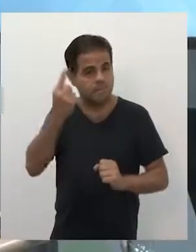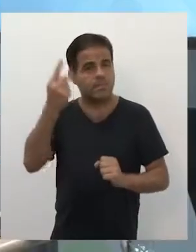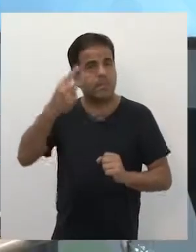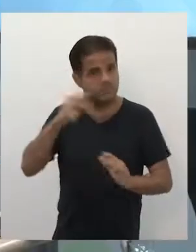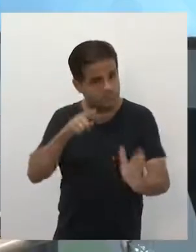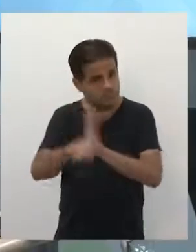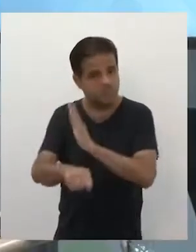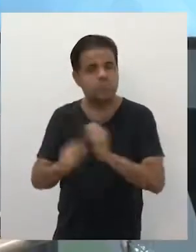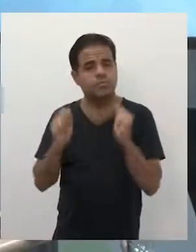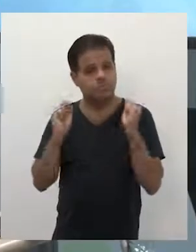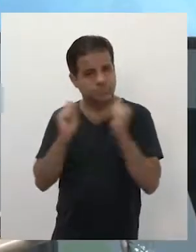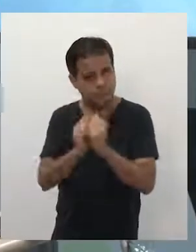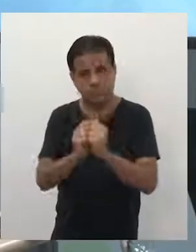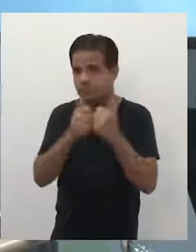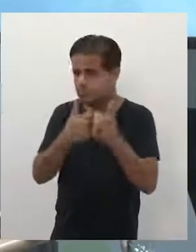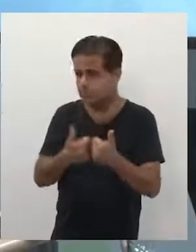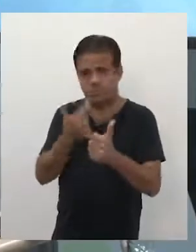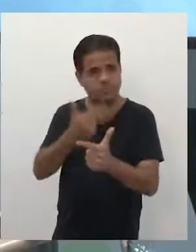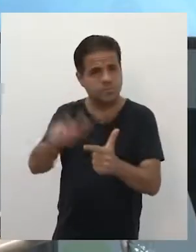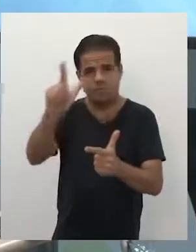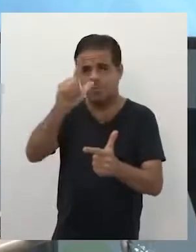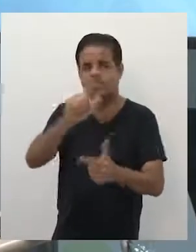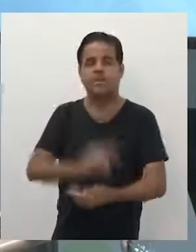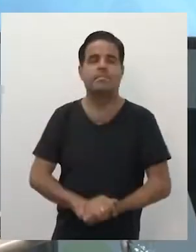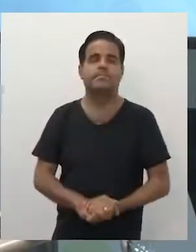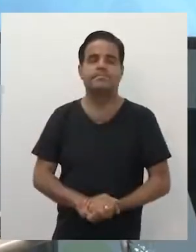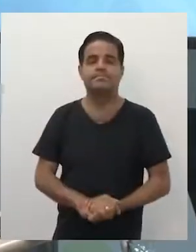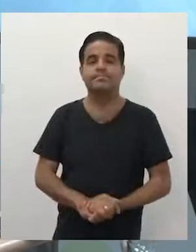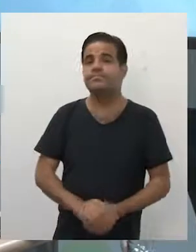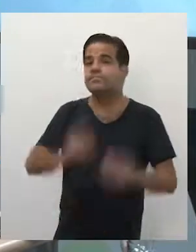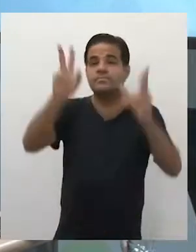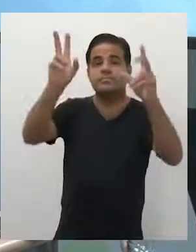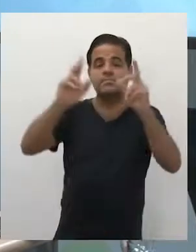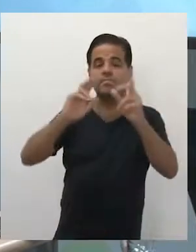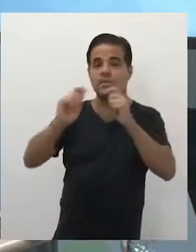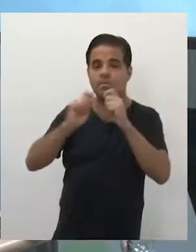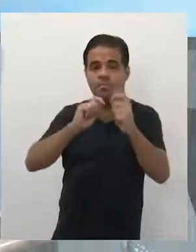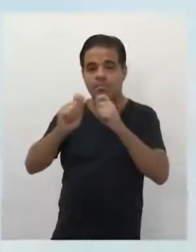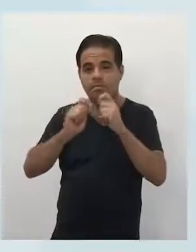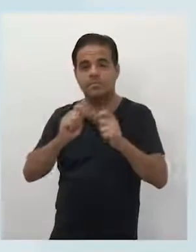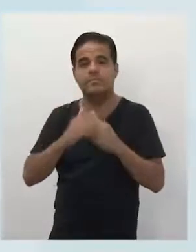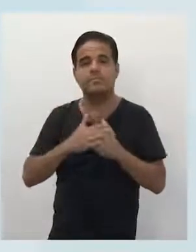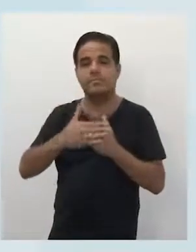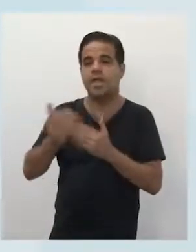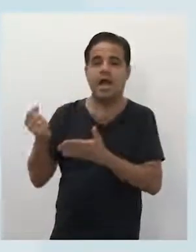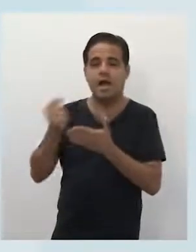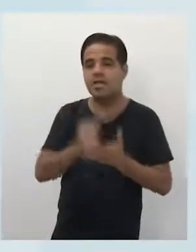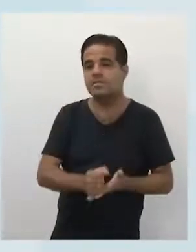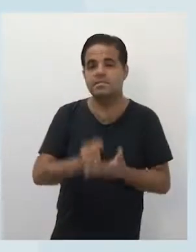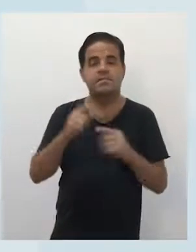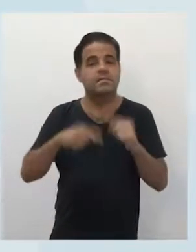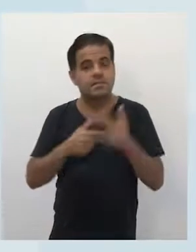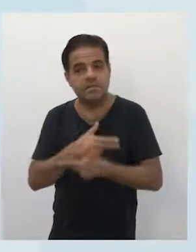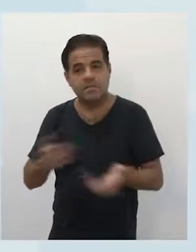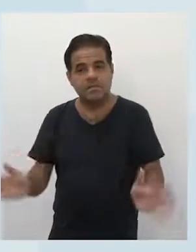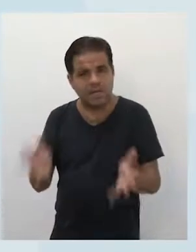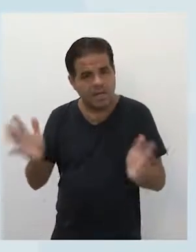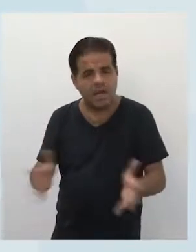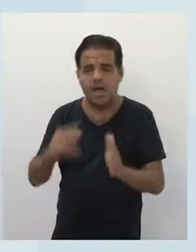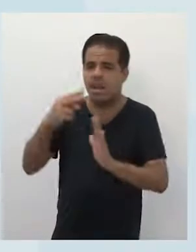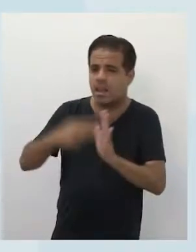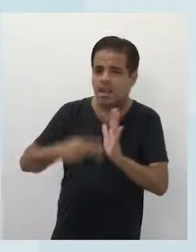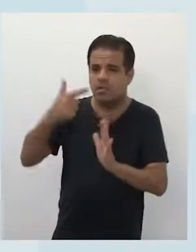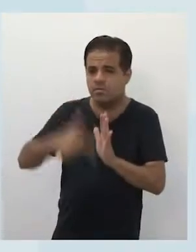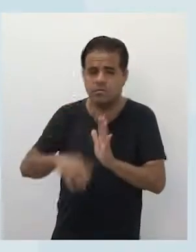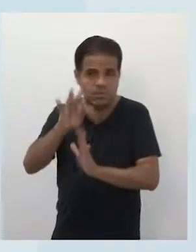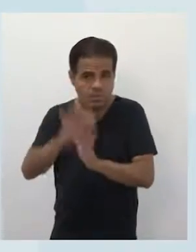segunda juntas também, não tem problema. O título da reportagem traz elementos que estimulam os leitores a lerem o